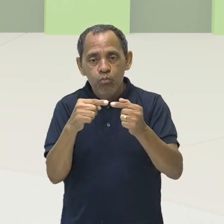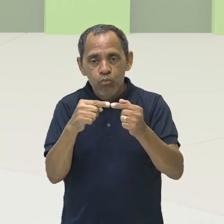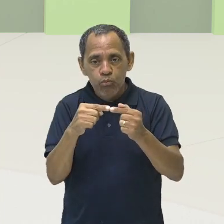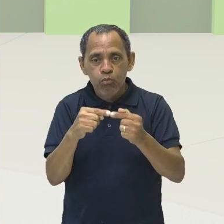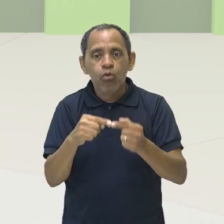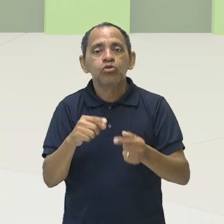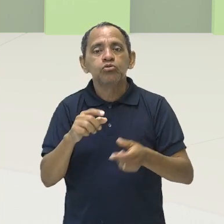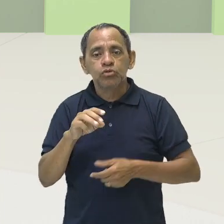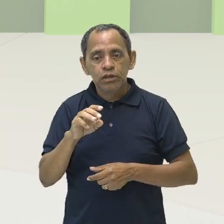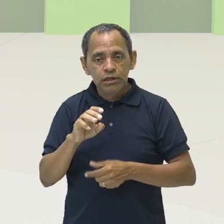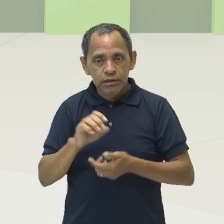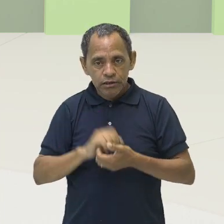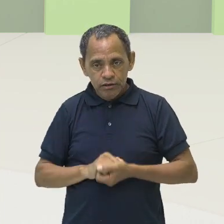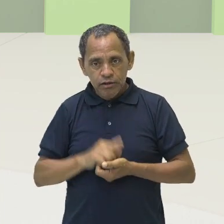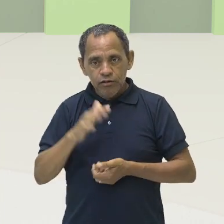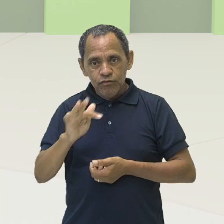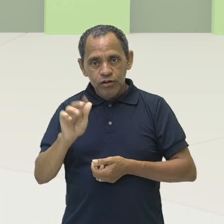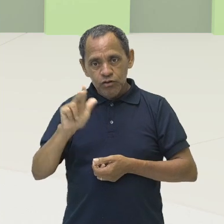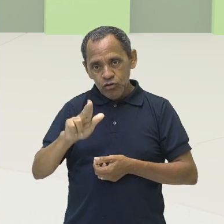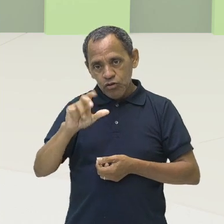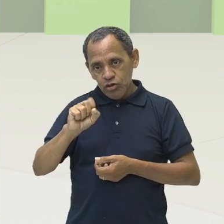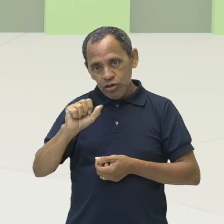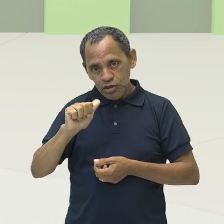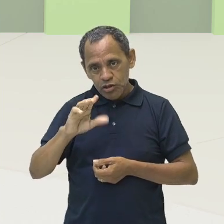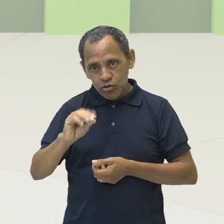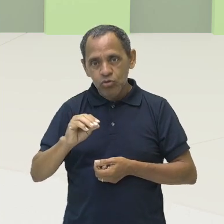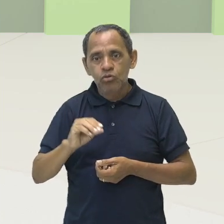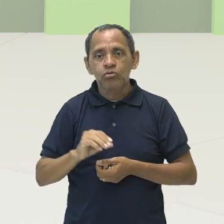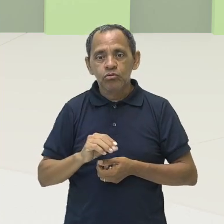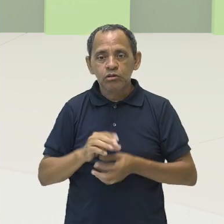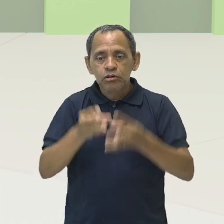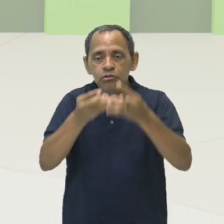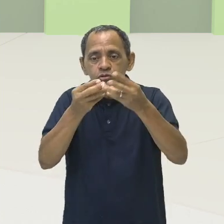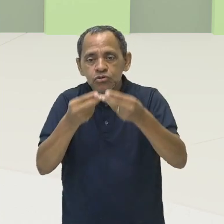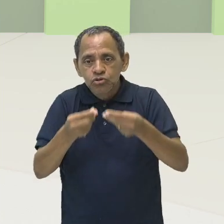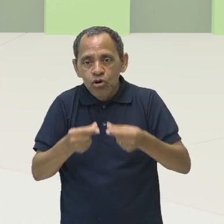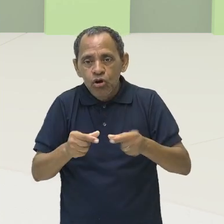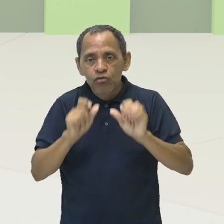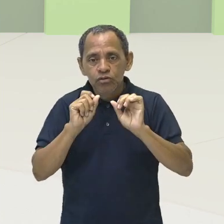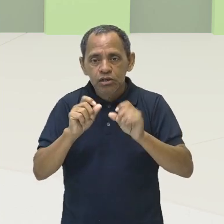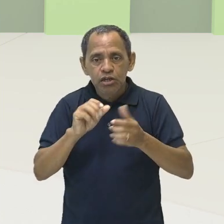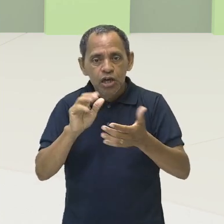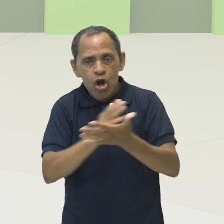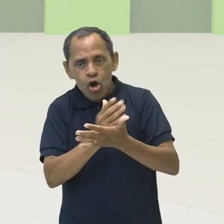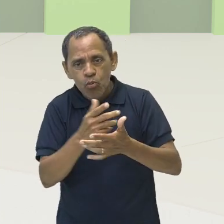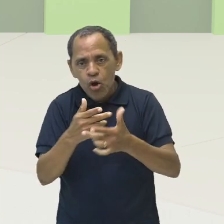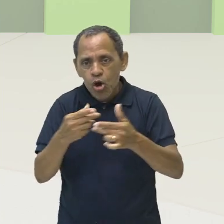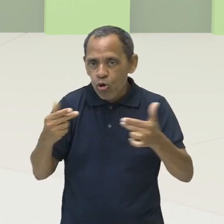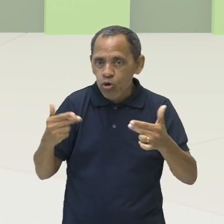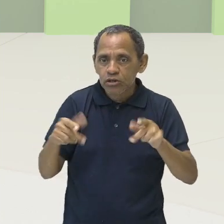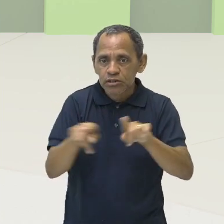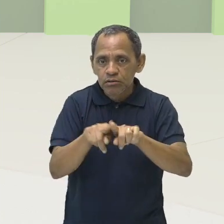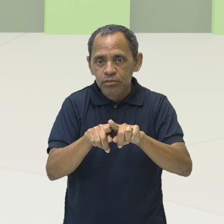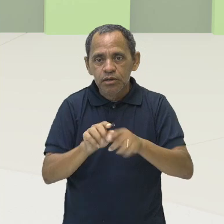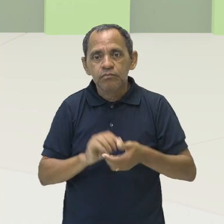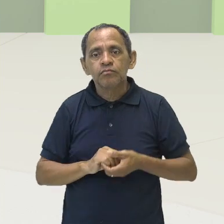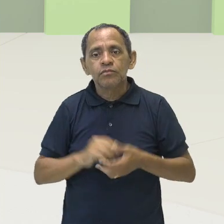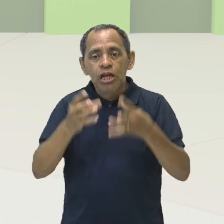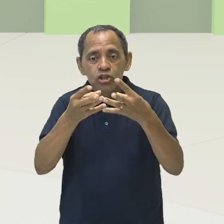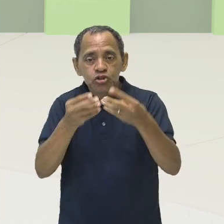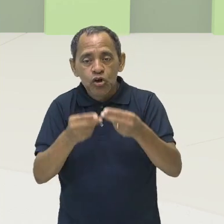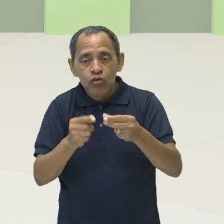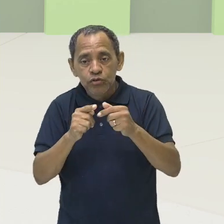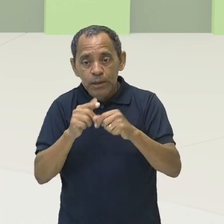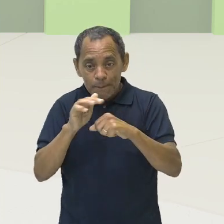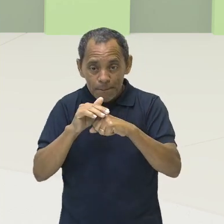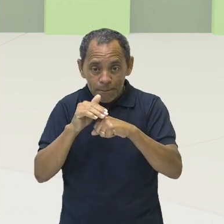quem não sabe, solubilidade é quando dissolve, tá? Quando dissolve alguma coisa, ele dissolve mais ou dissolve